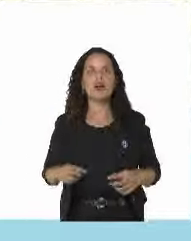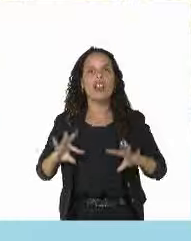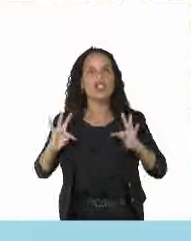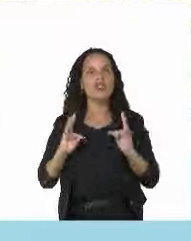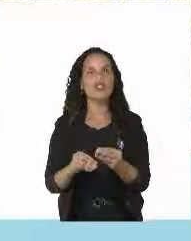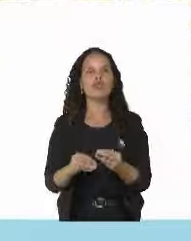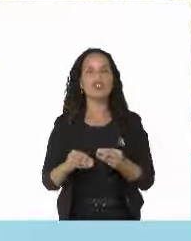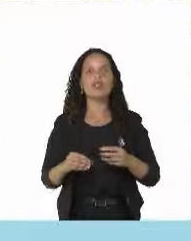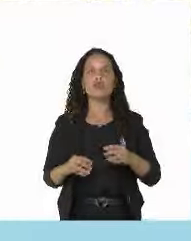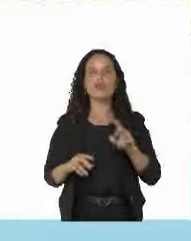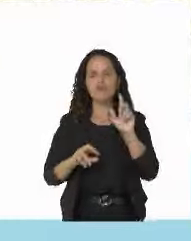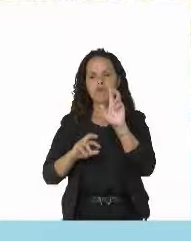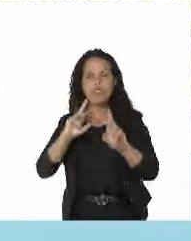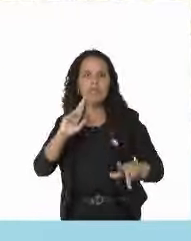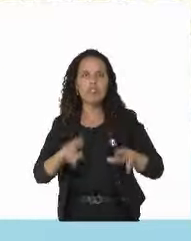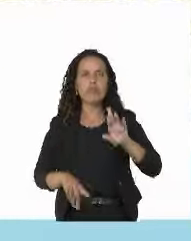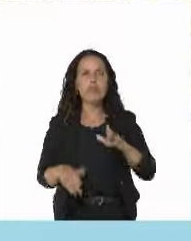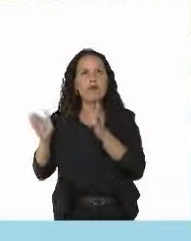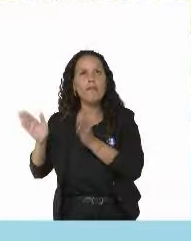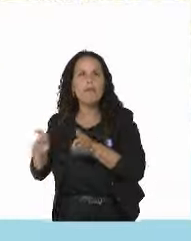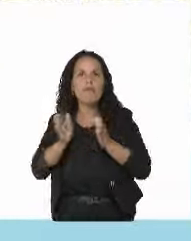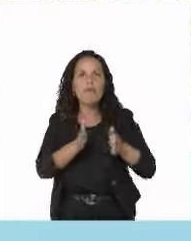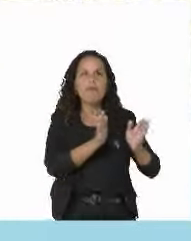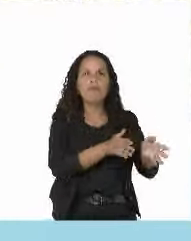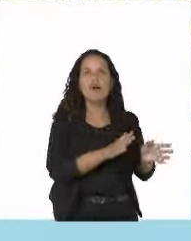os estilos das épocas e diferentes